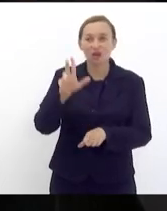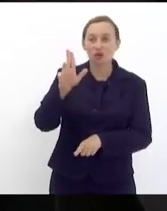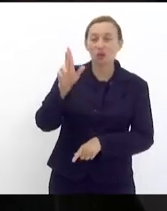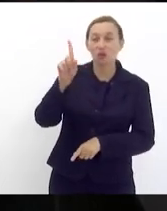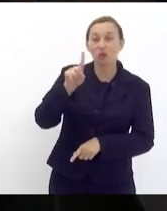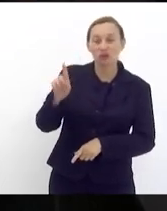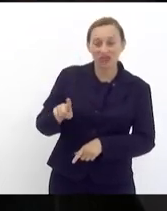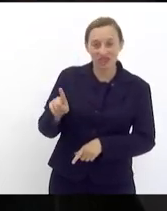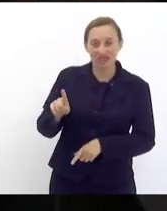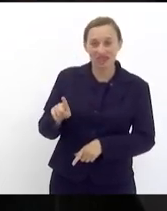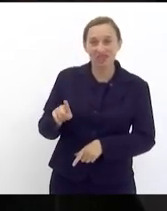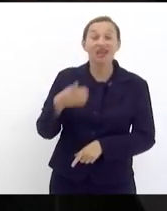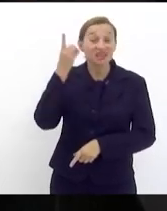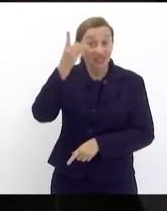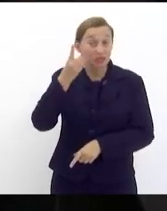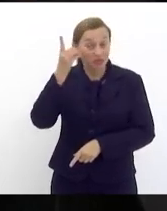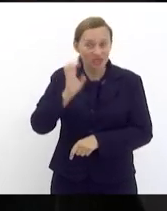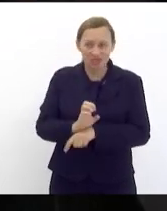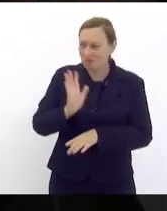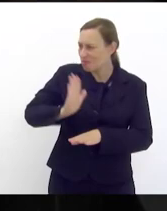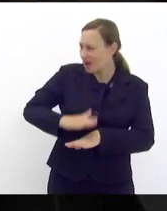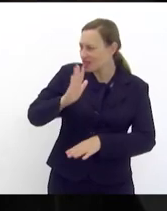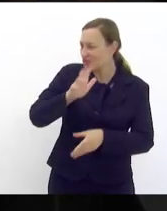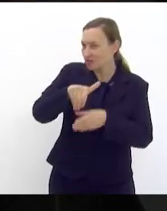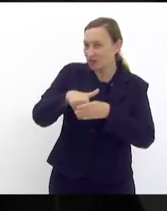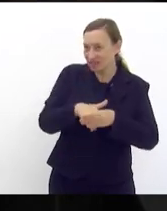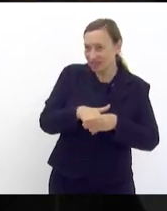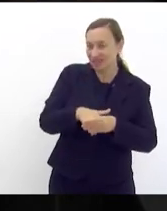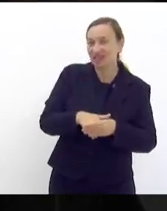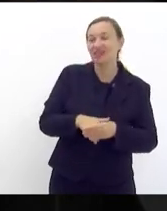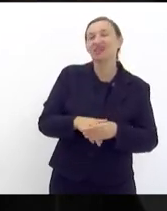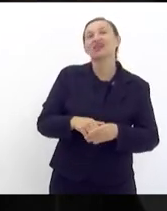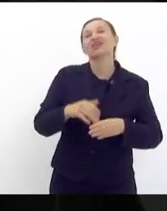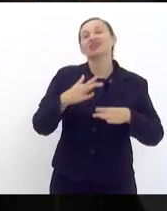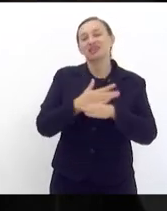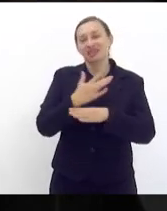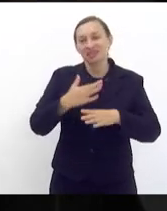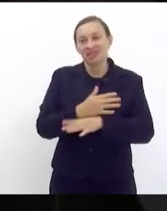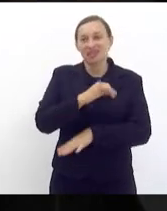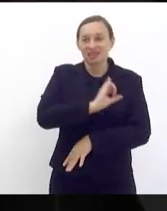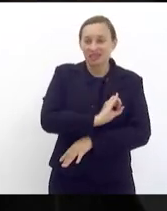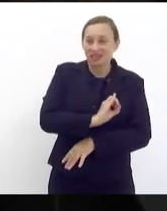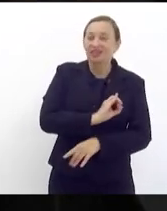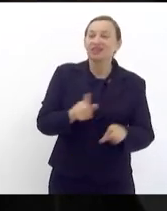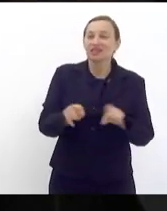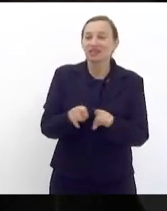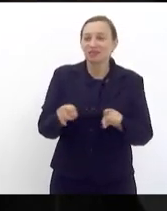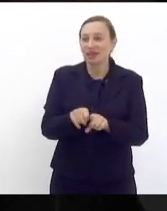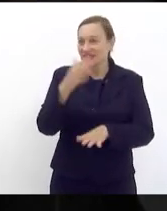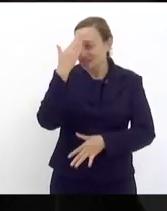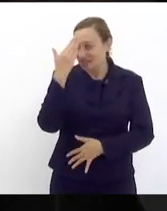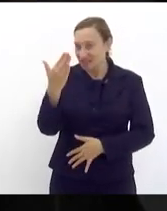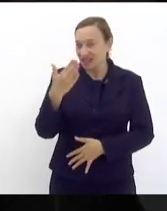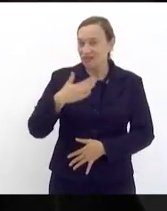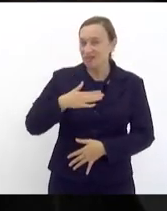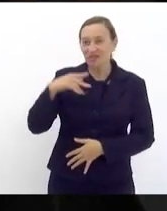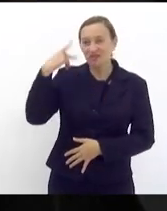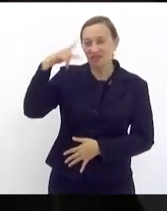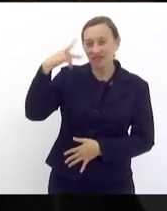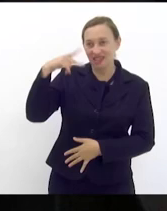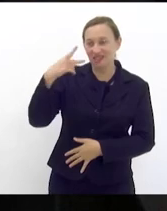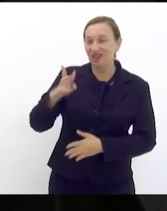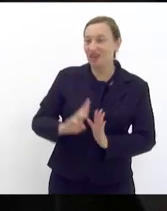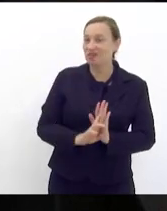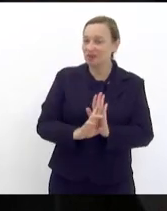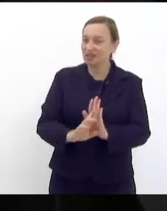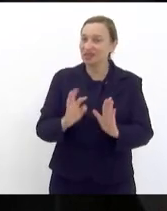Cláudio, deputado estadual mais votado da cidade de Itaguaí. Agradecer também a minha vereadora,